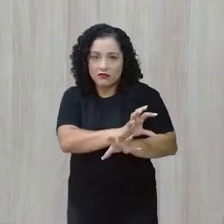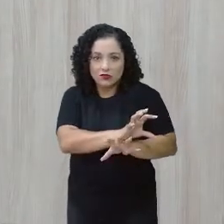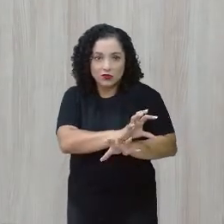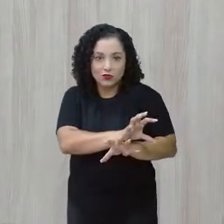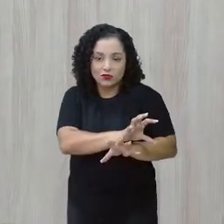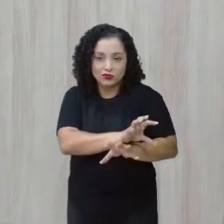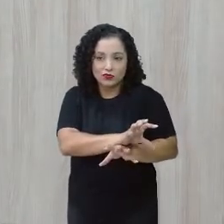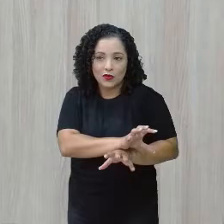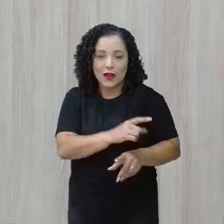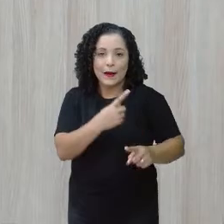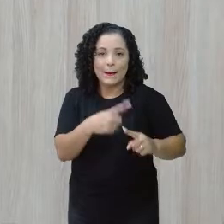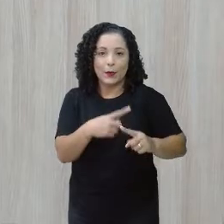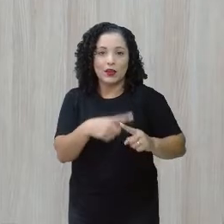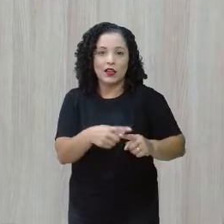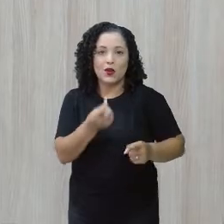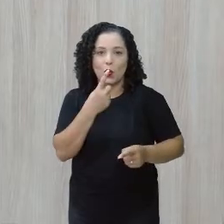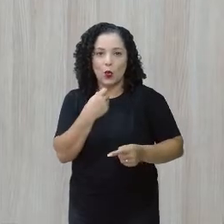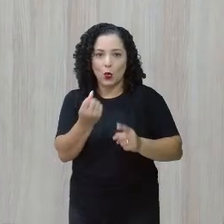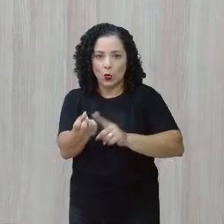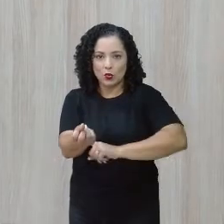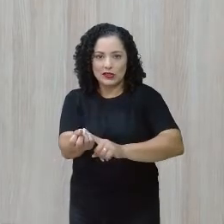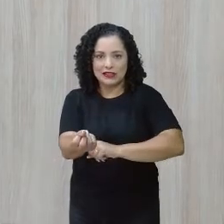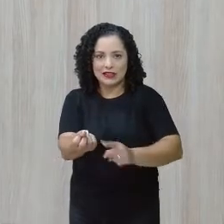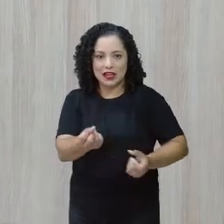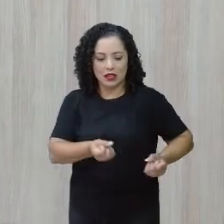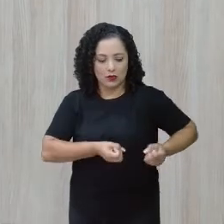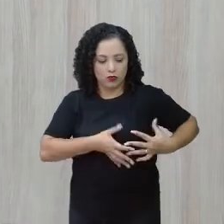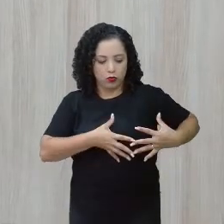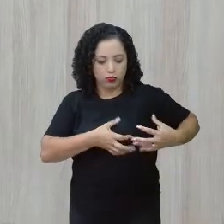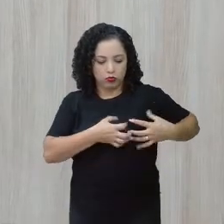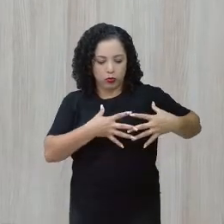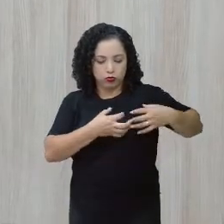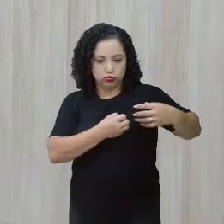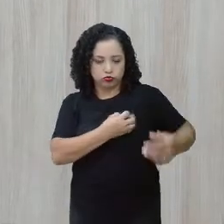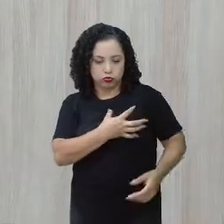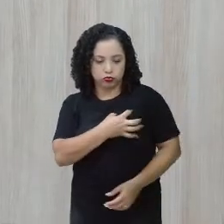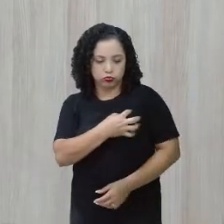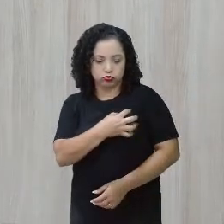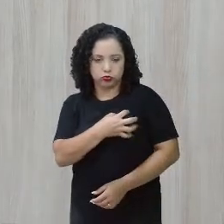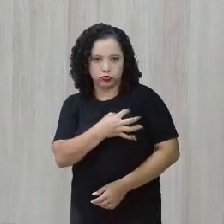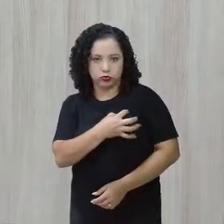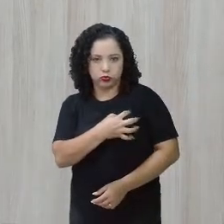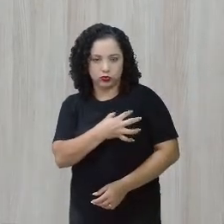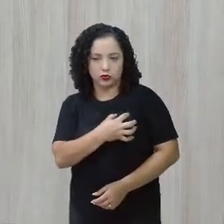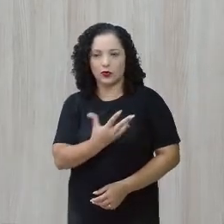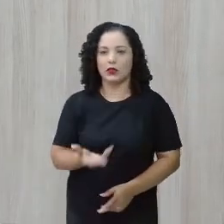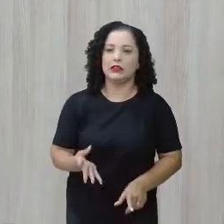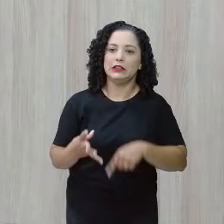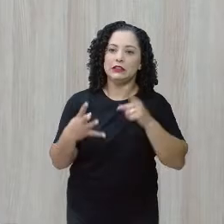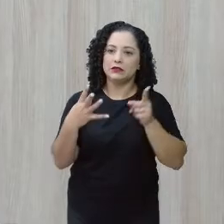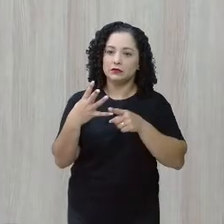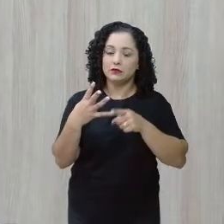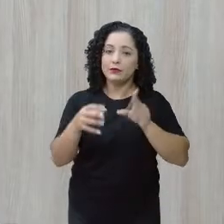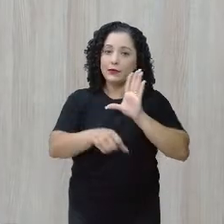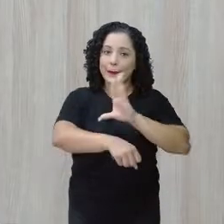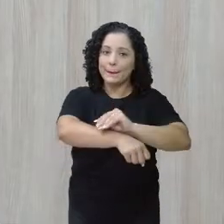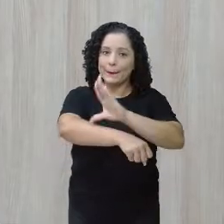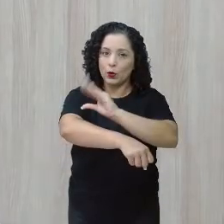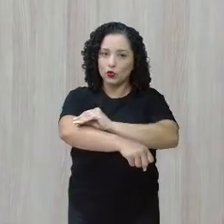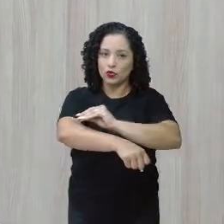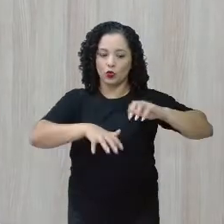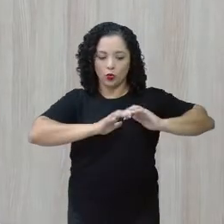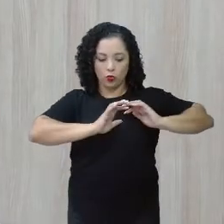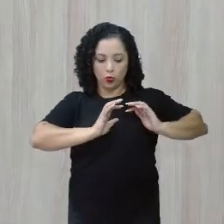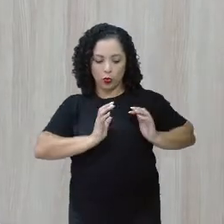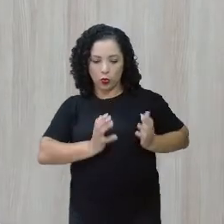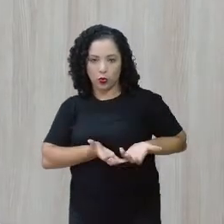Porque dentro vai circular aí o sangue. É formado de um tecido muscular, até que eu falei antes, é um muscular cardíaco. E